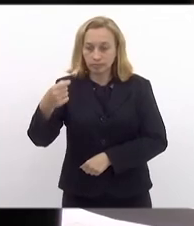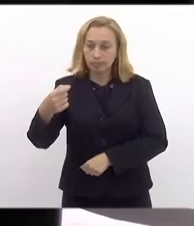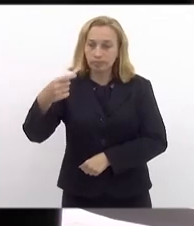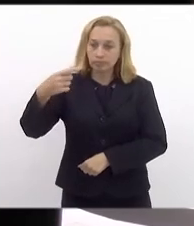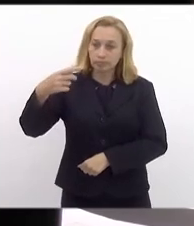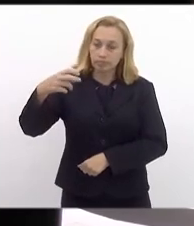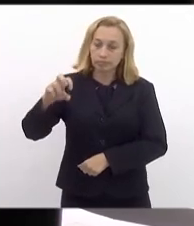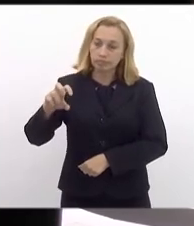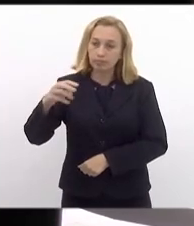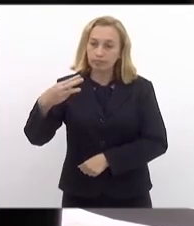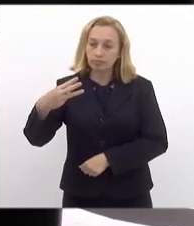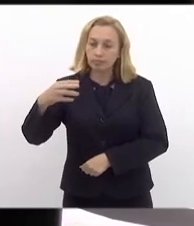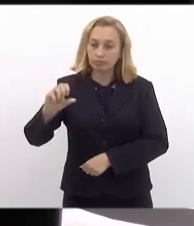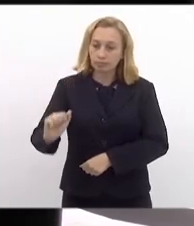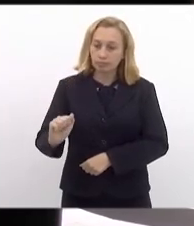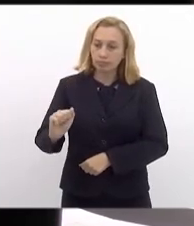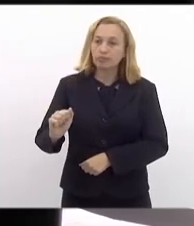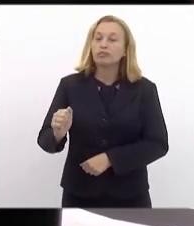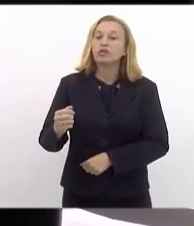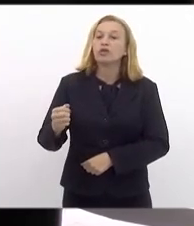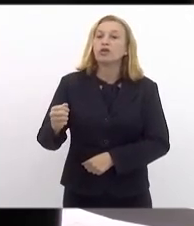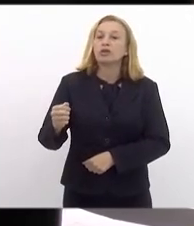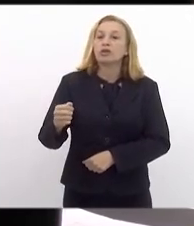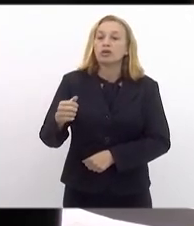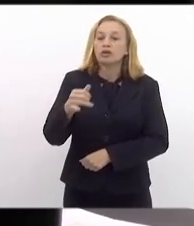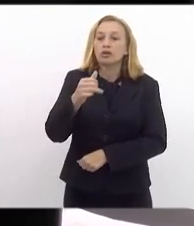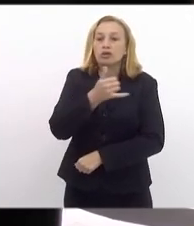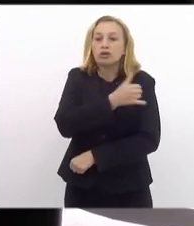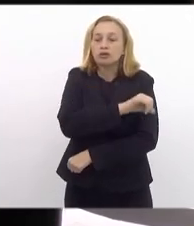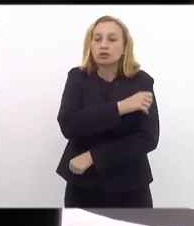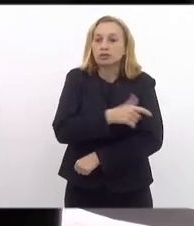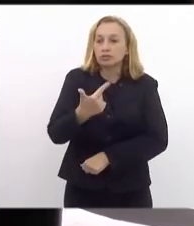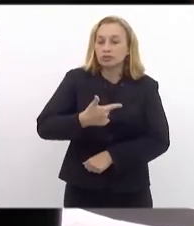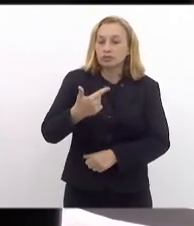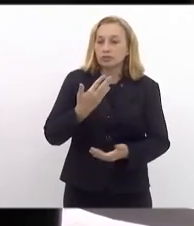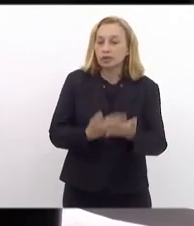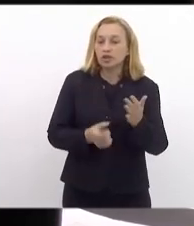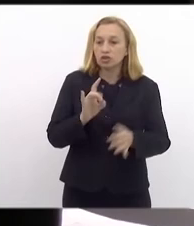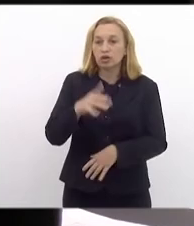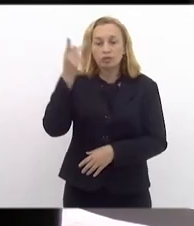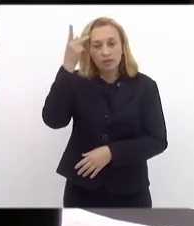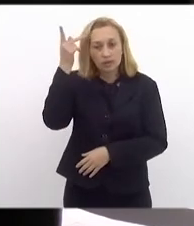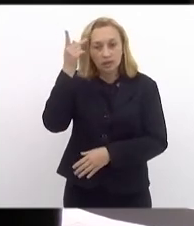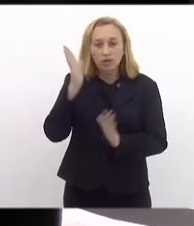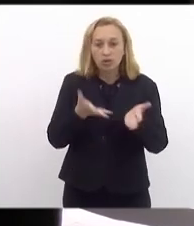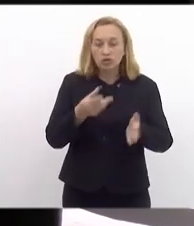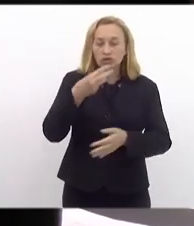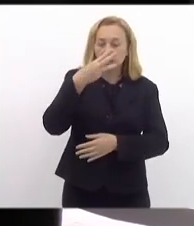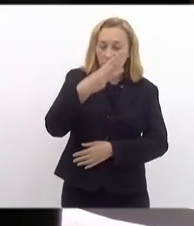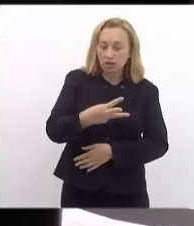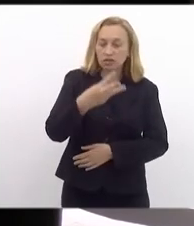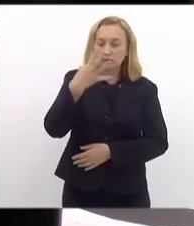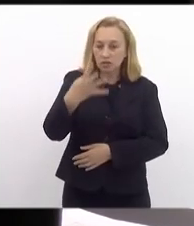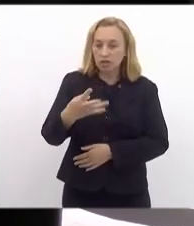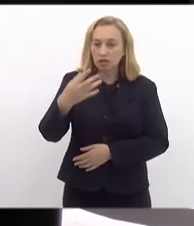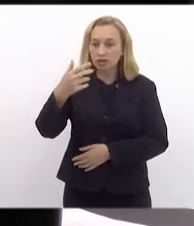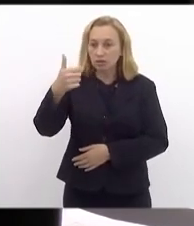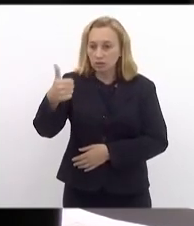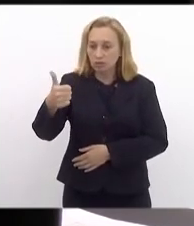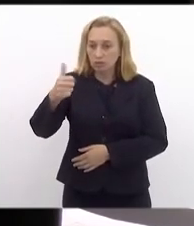Janeiro era o segundo perdia só para São Paulo hoje 341 1083